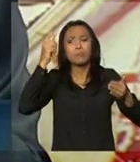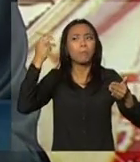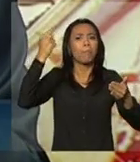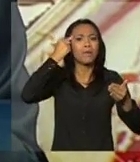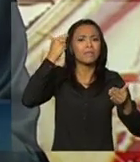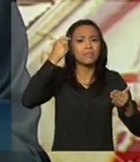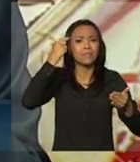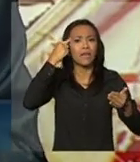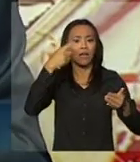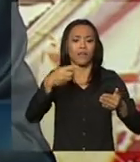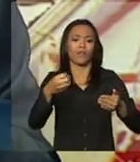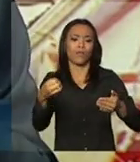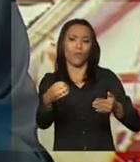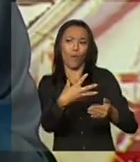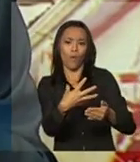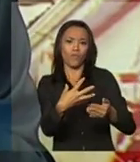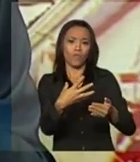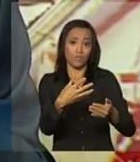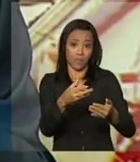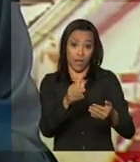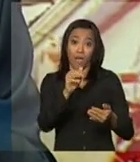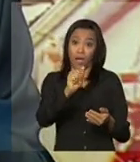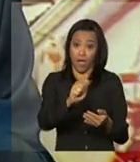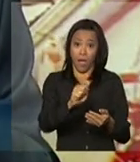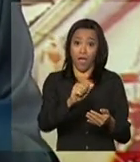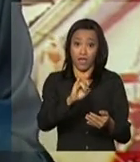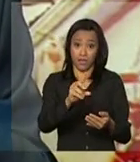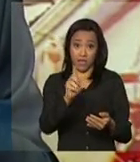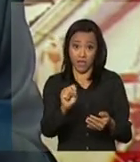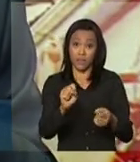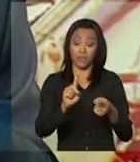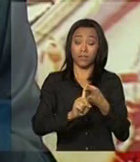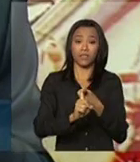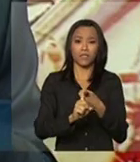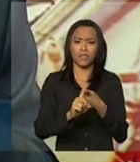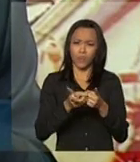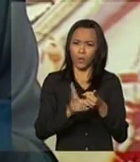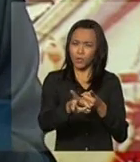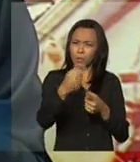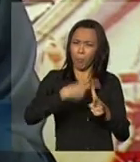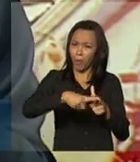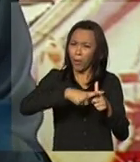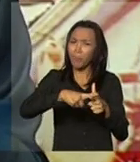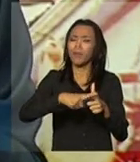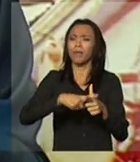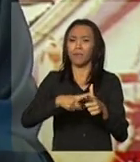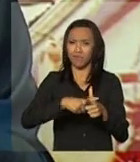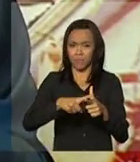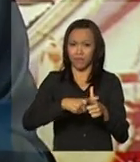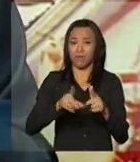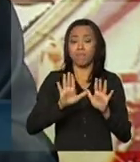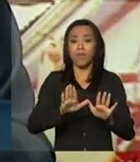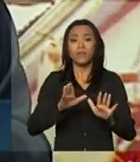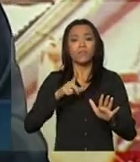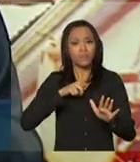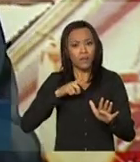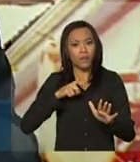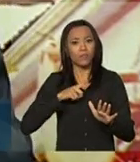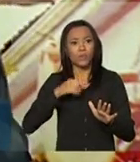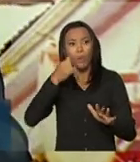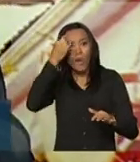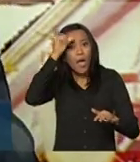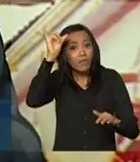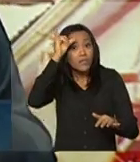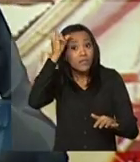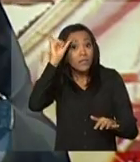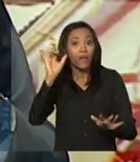que com os novos tratamentos a AIDS deixou de ser um problema, que ela continua como um problema, mas que a gente tem maneiras de evitá-la, de